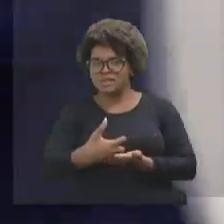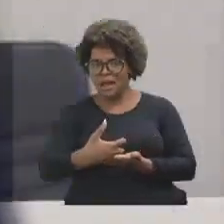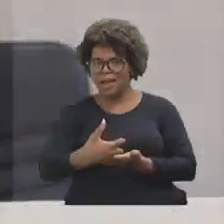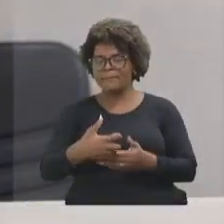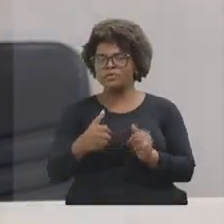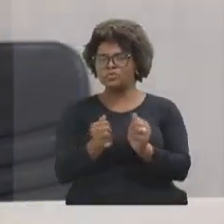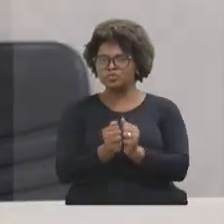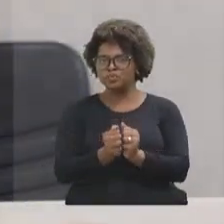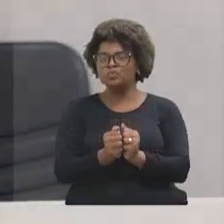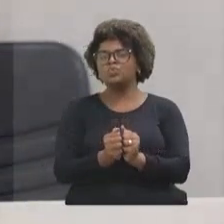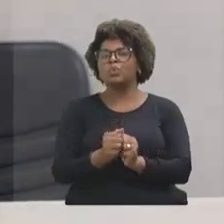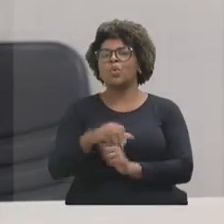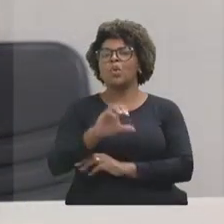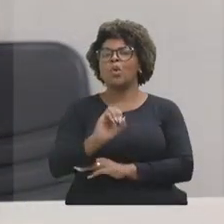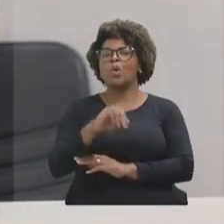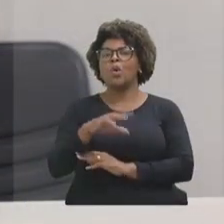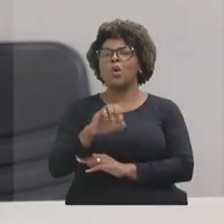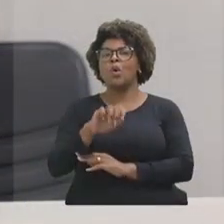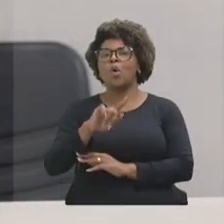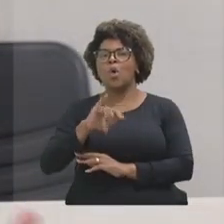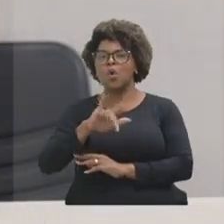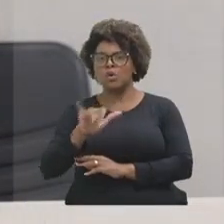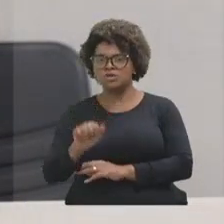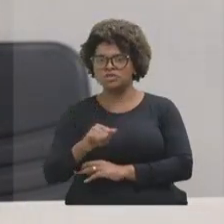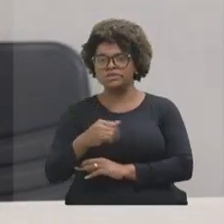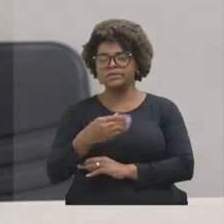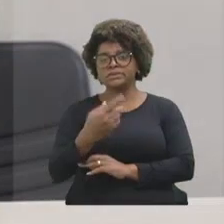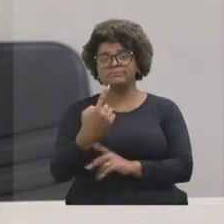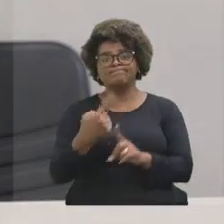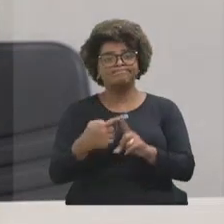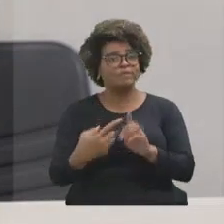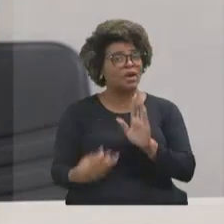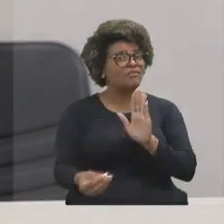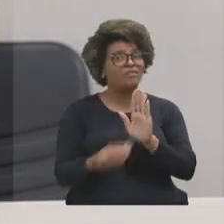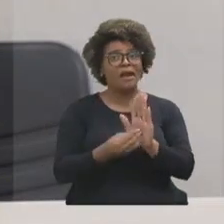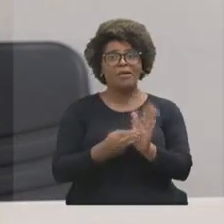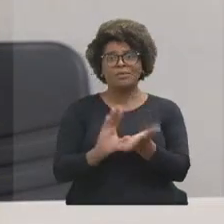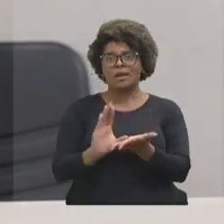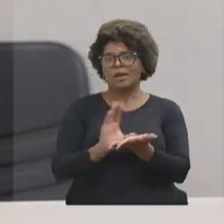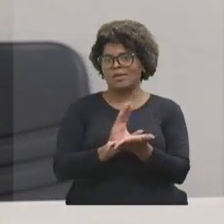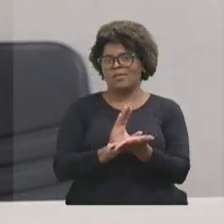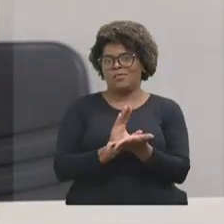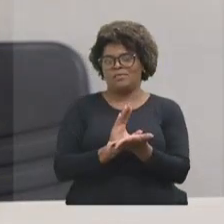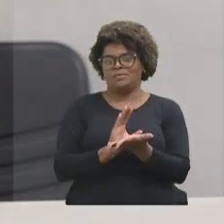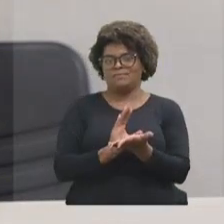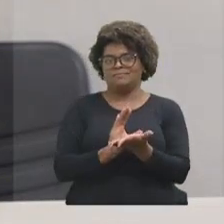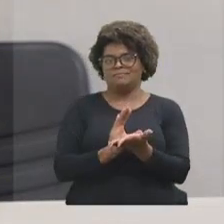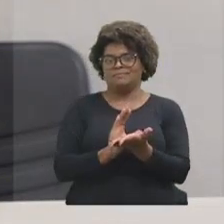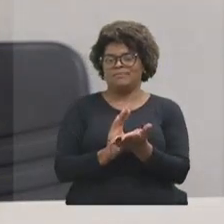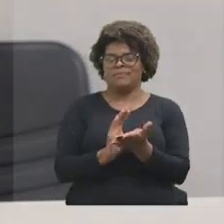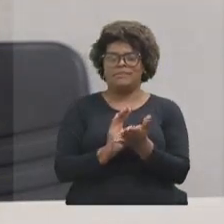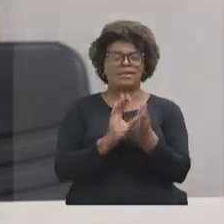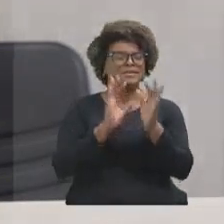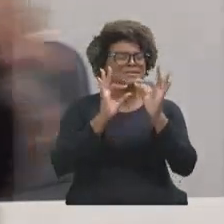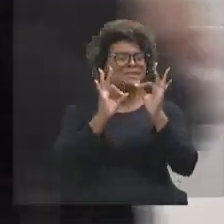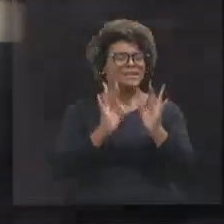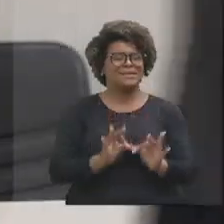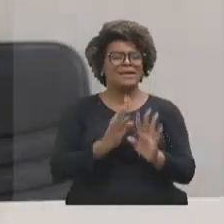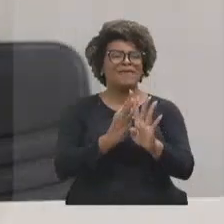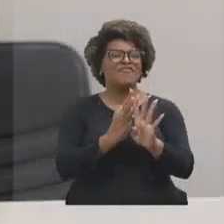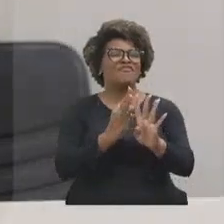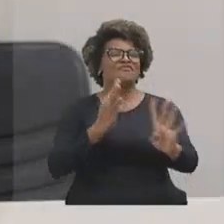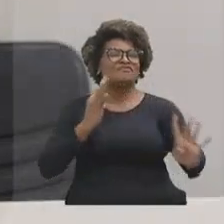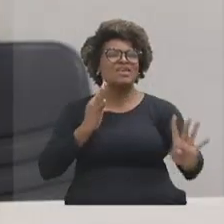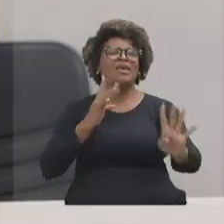uma falta de recurso porque eu tenho certeza que tem fila de Oncologia em todo estado e no momento que a gente aumentar o